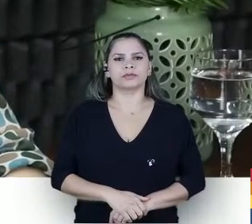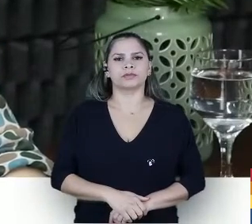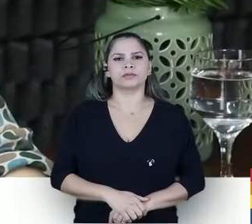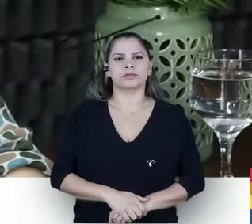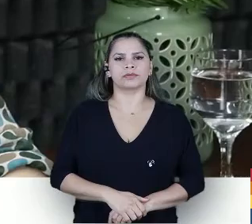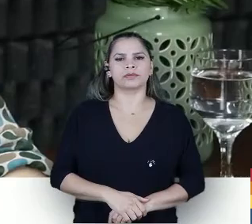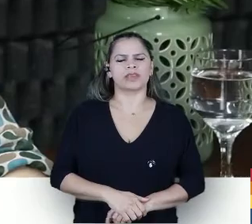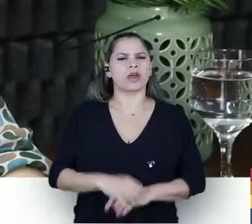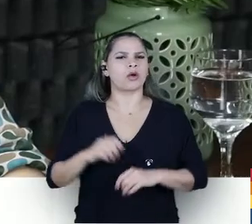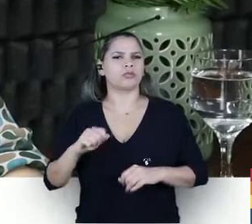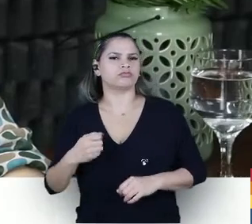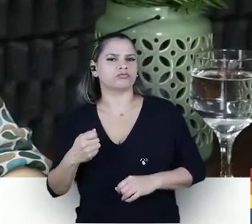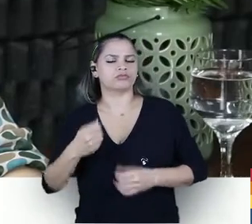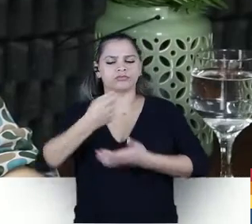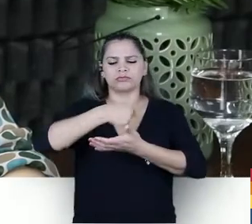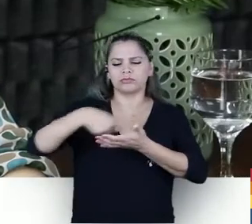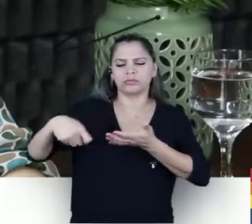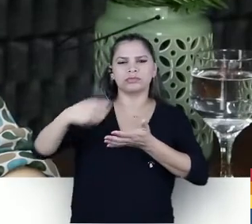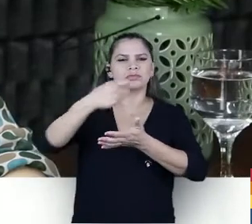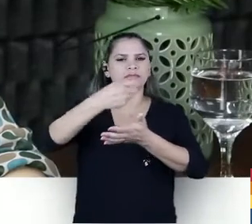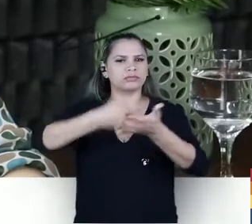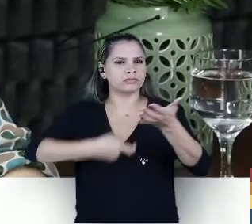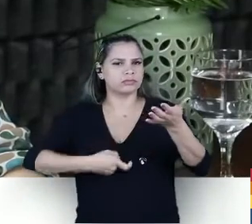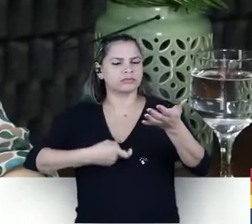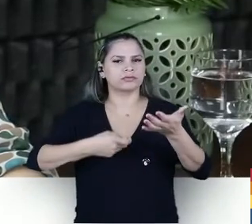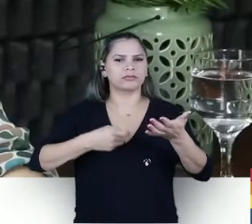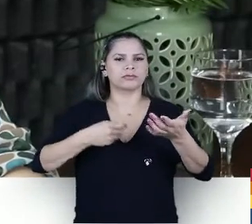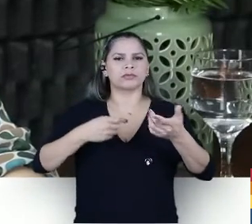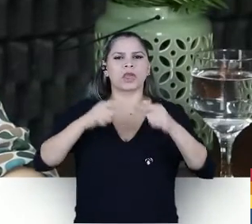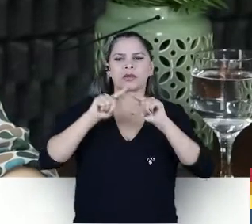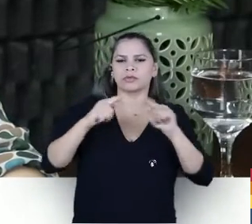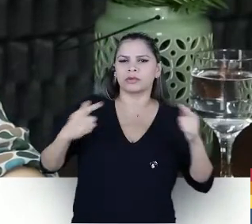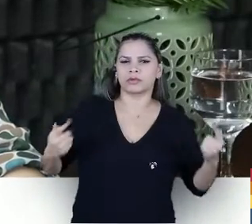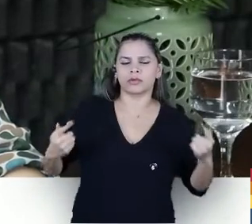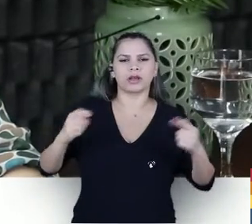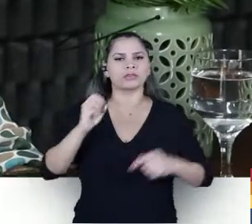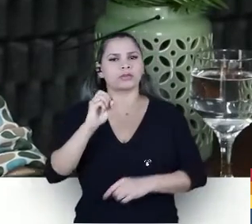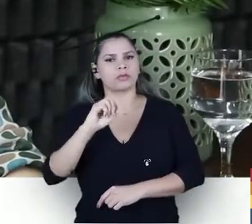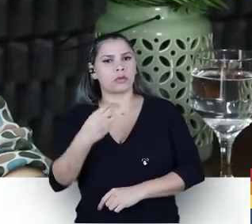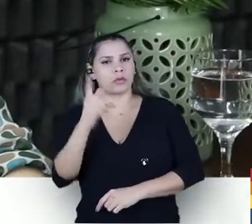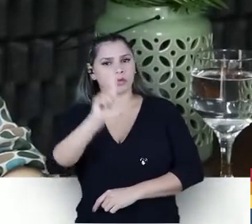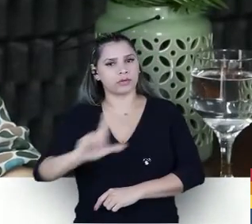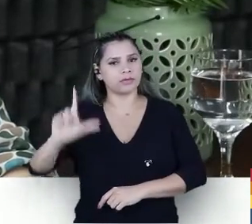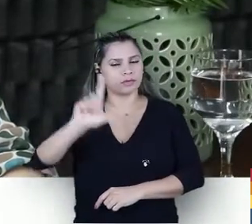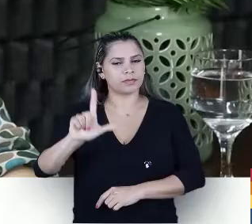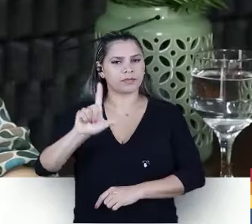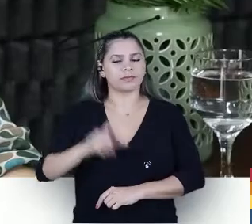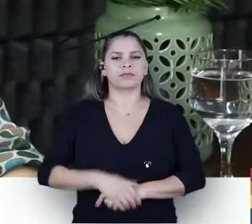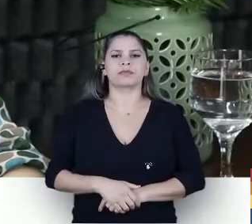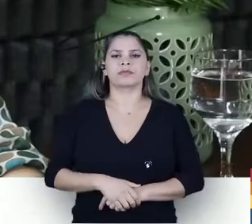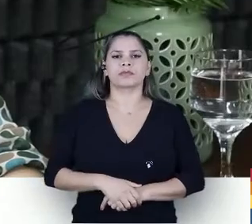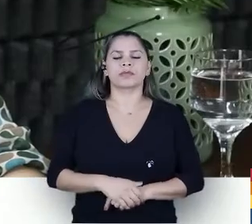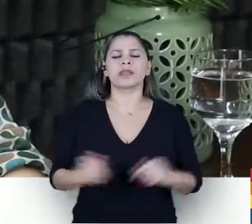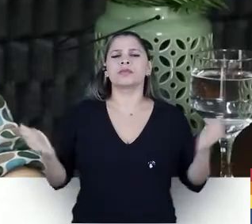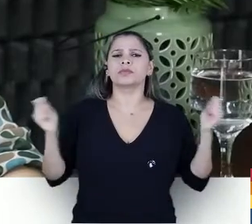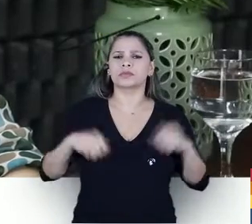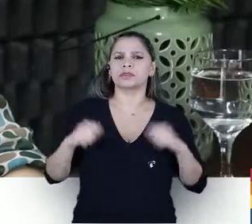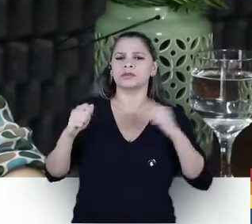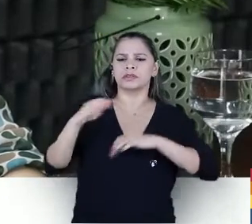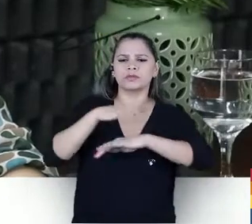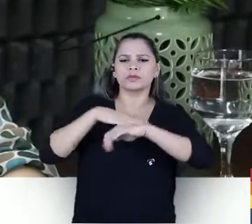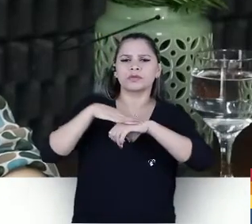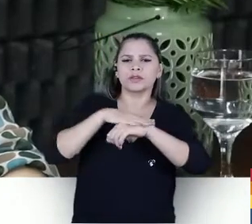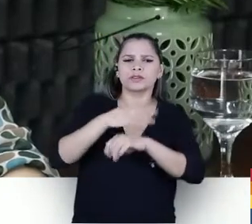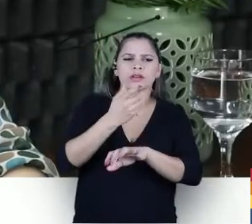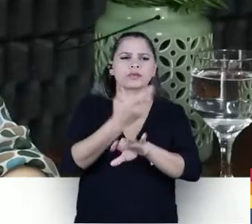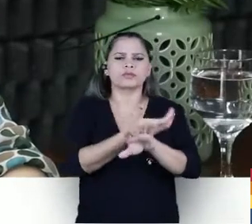nós, enquanto profissionais de língua portuguesa, enquanto professores de língua portuguesa, seja produção textual,